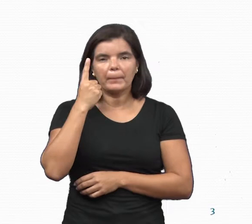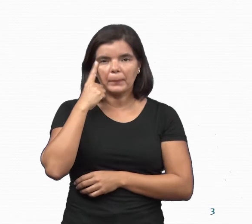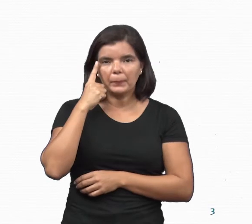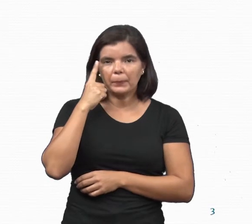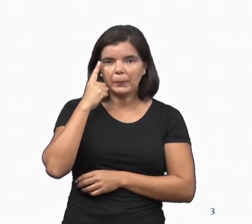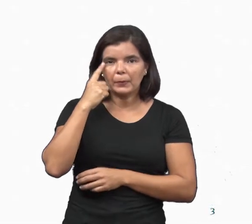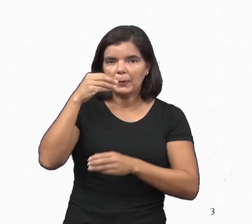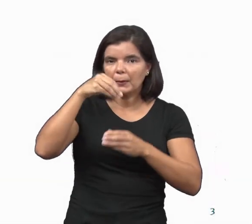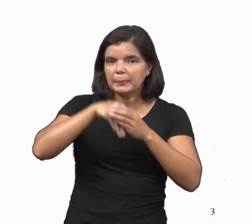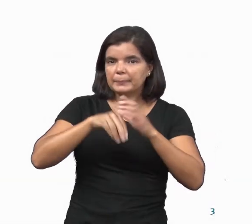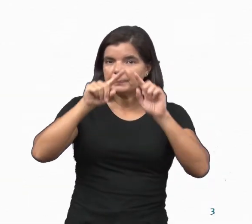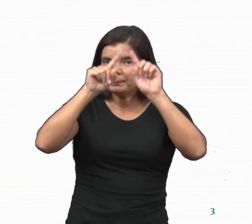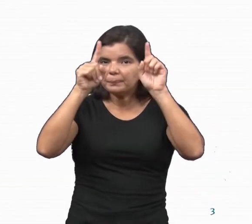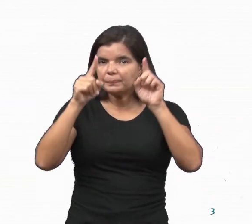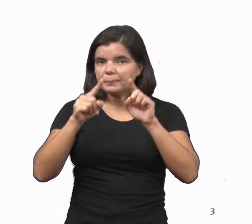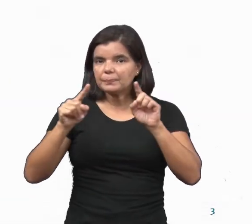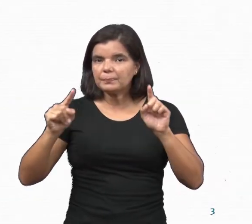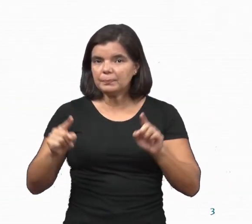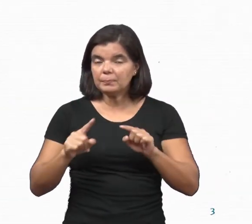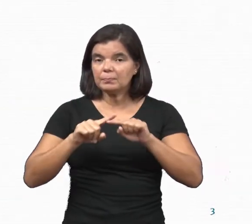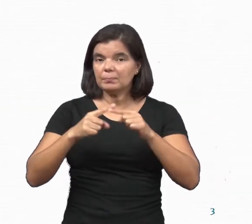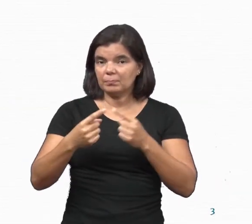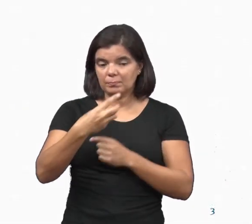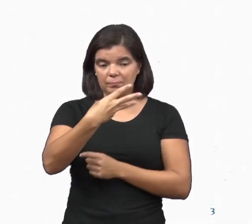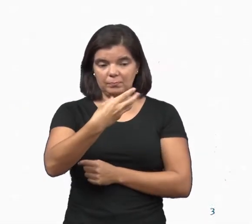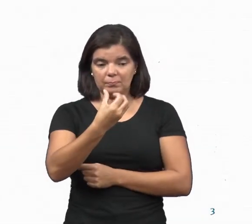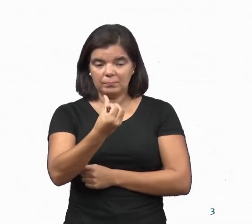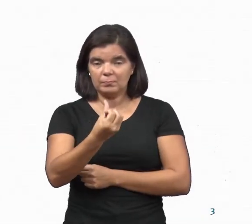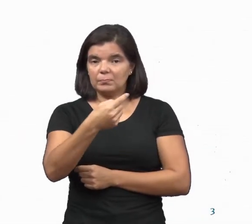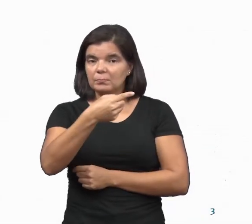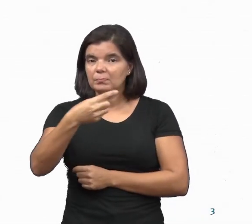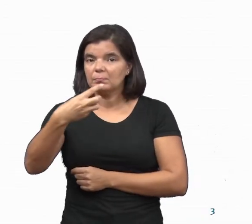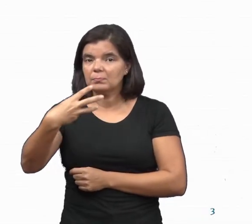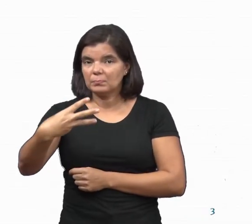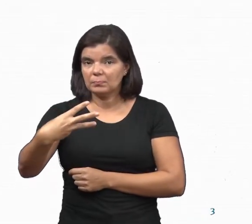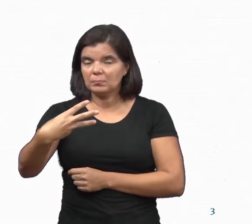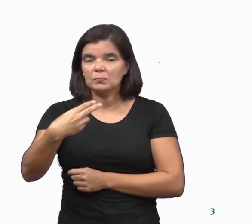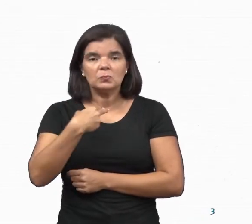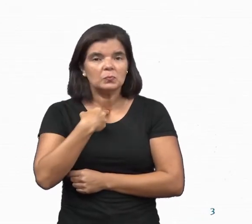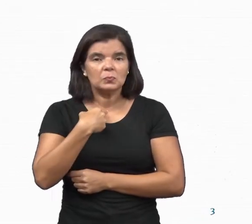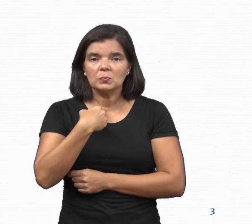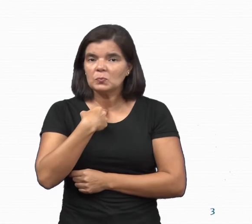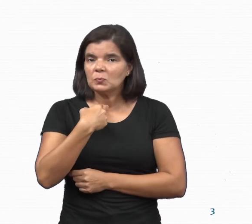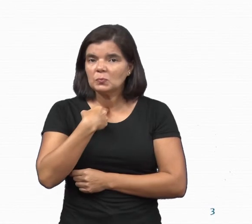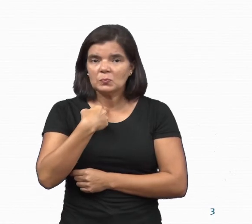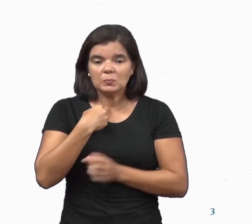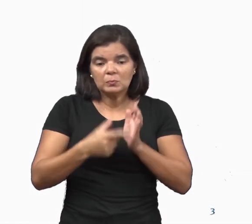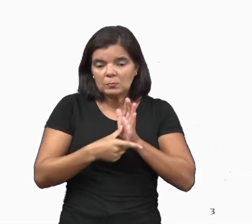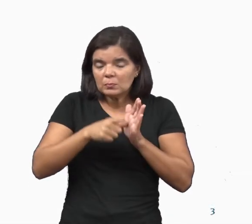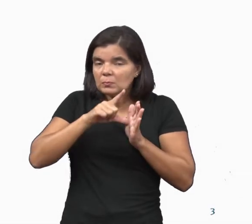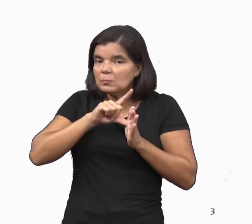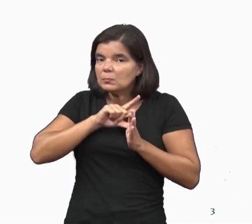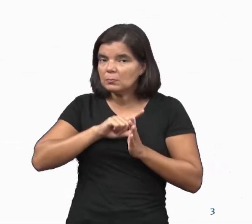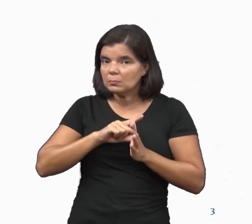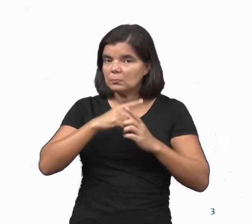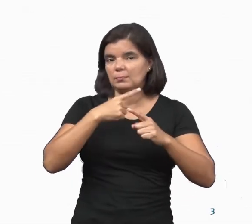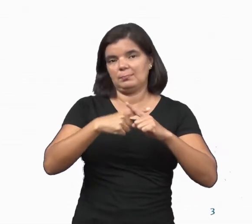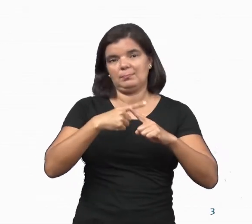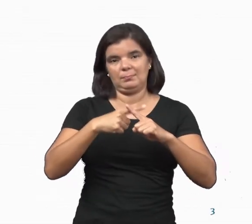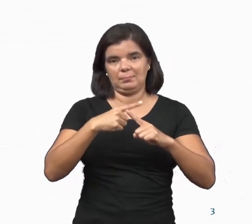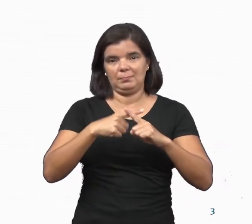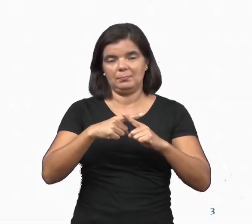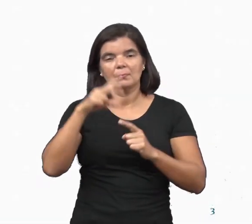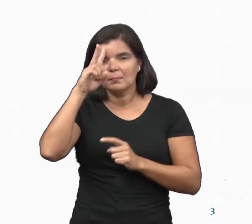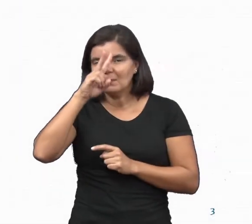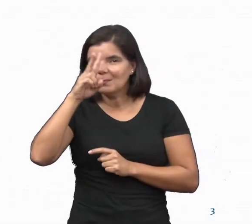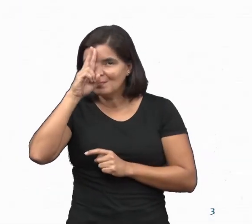aparece aí dentro das chaves? Mais 36 menos 3. Eu não posso resolver isso antes de resolver a multiplicação.